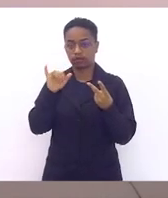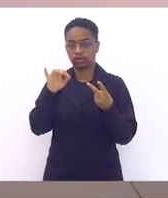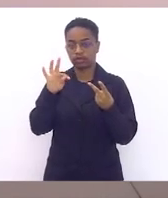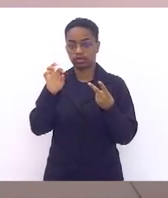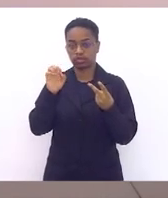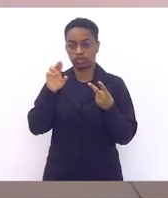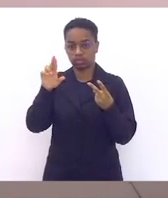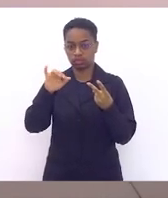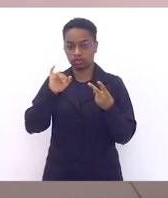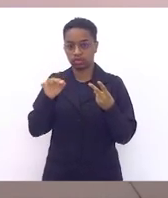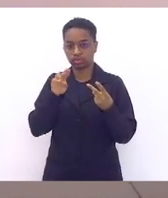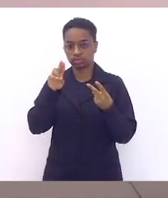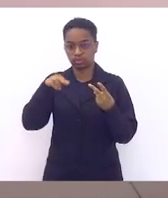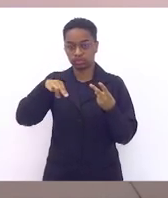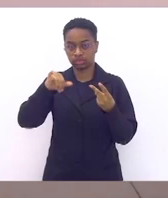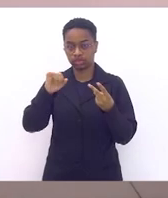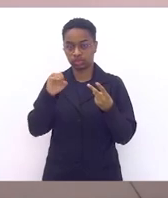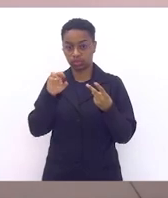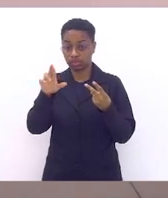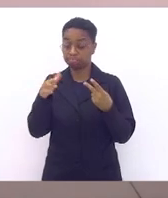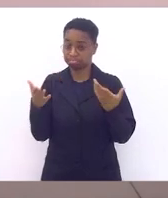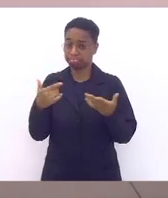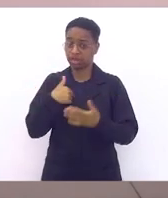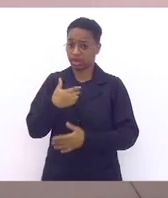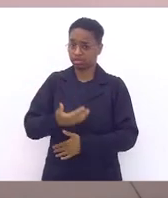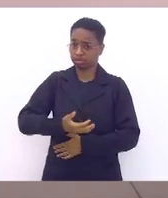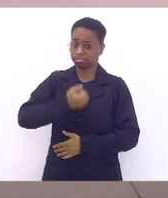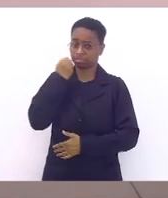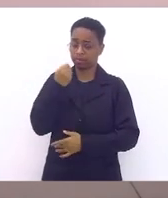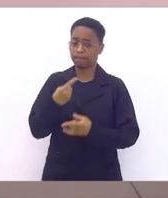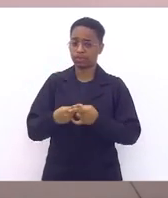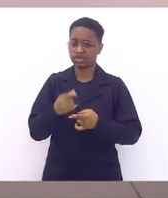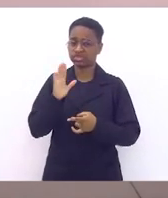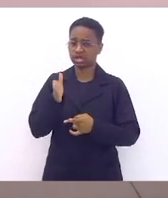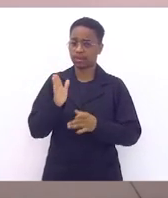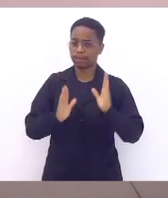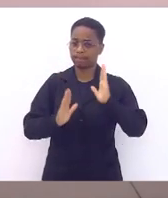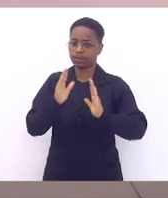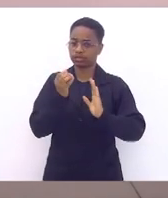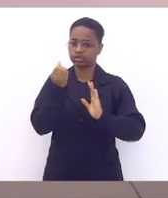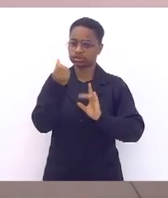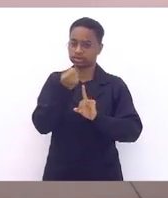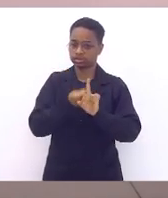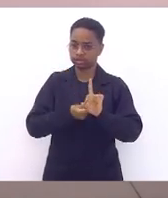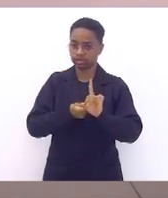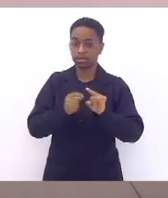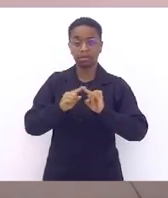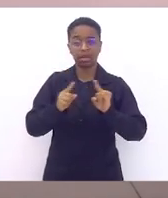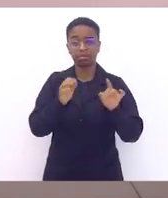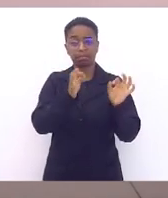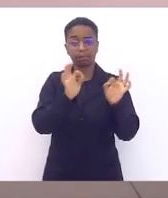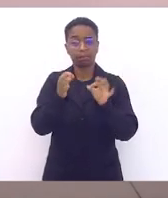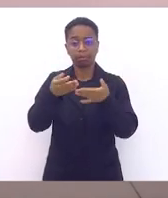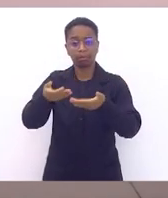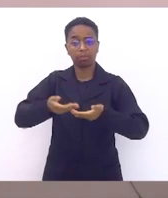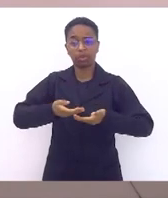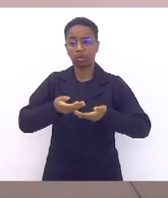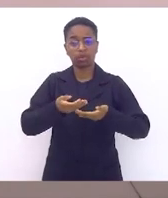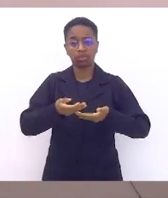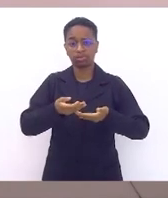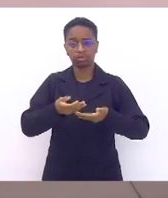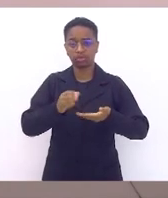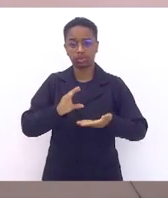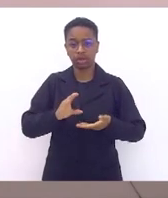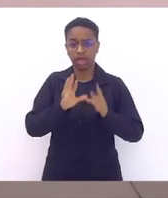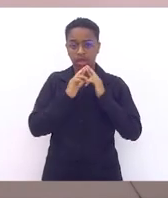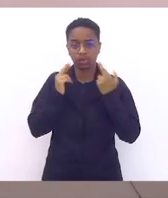para surpresa minha, e já se vai pelo menos 6 meses, eu nunca fui convidada para uma reunião do Conselho de